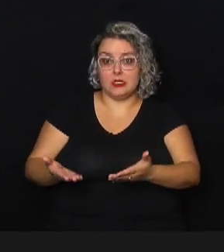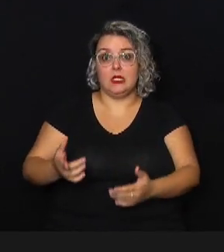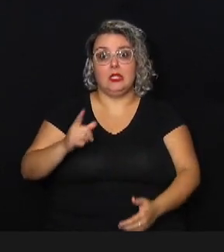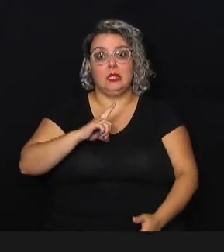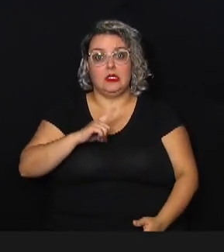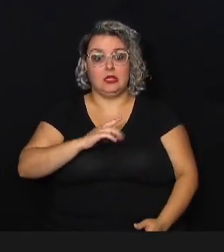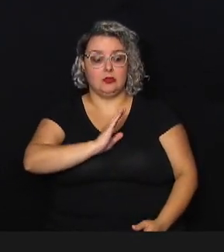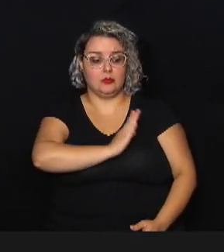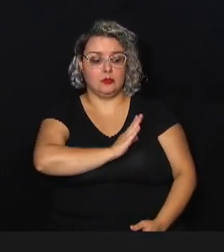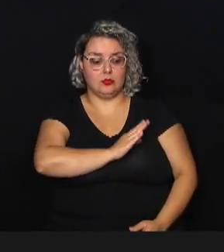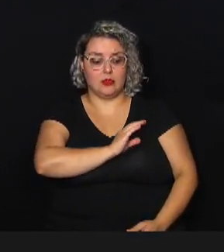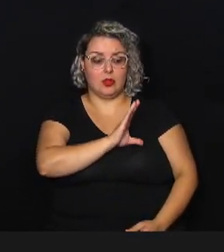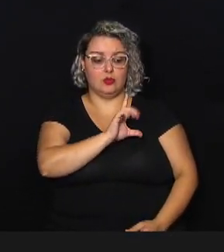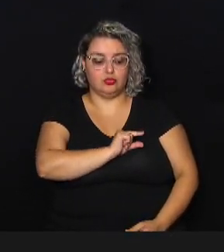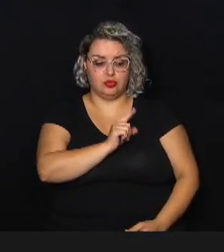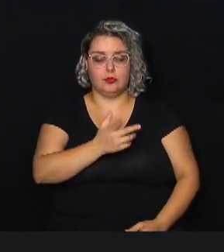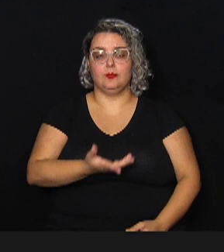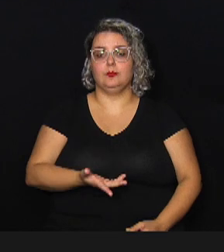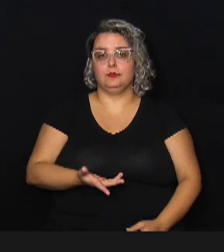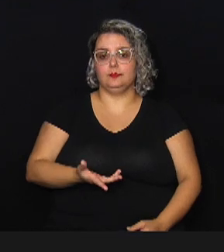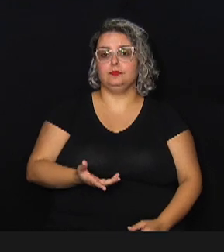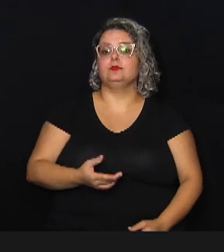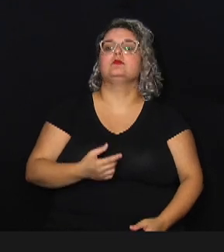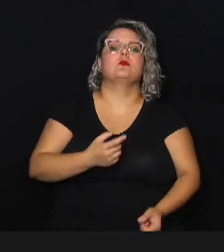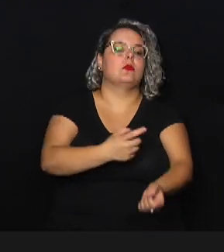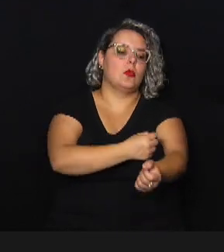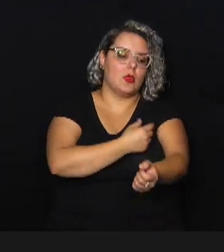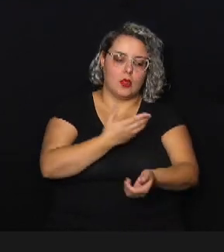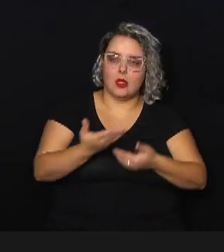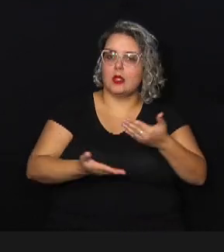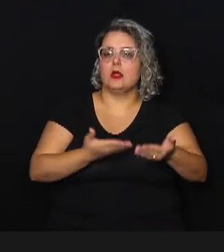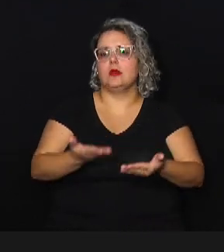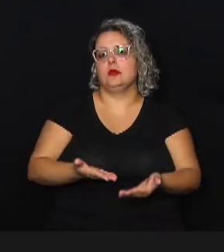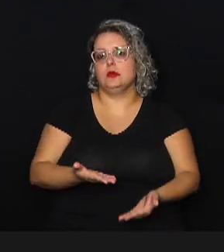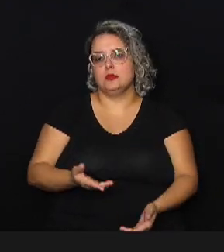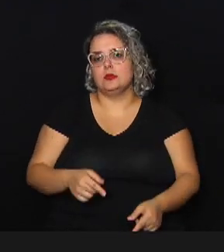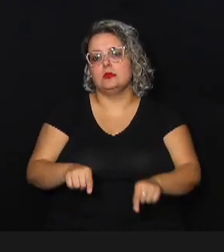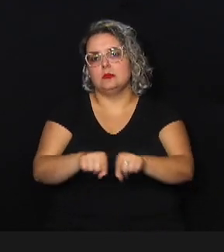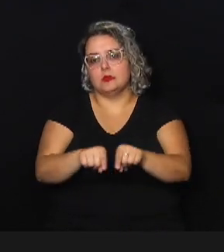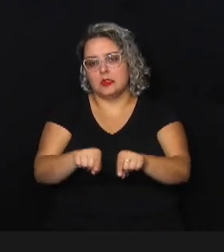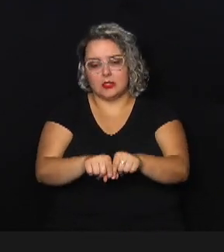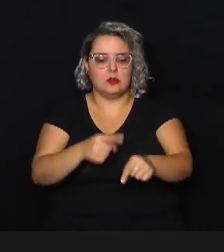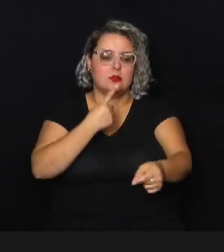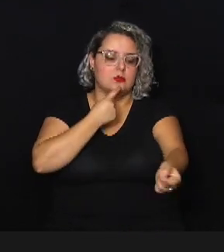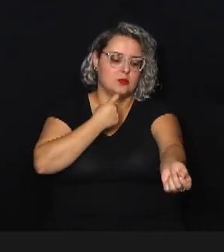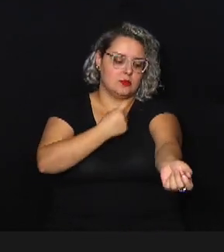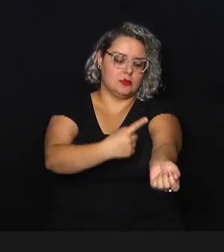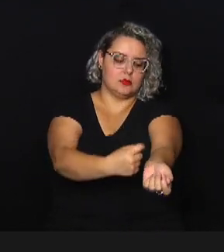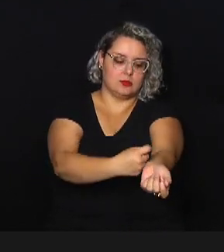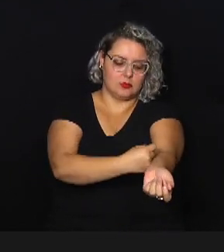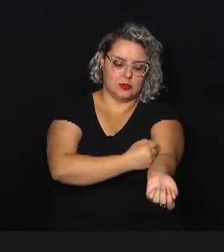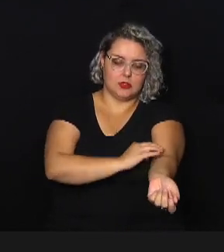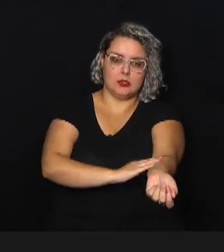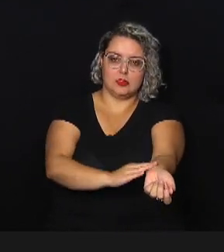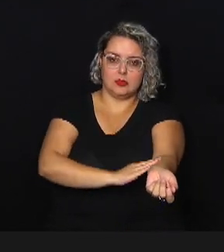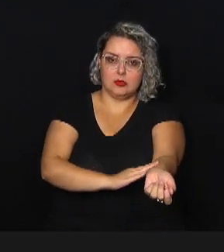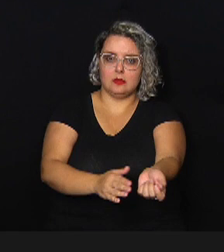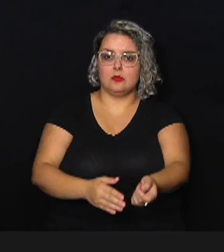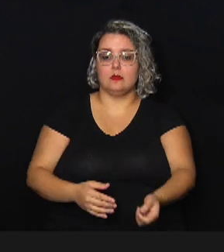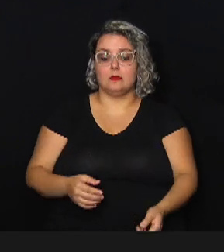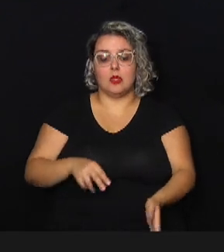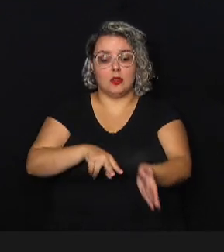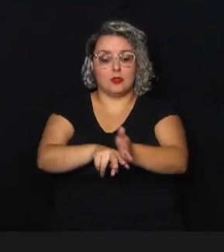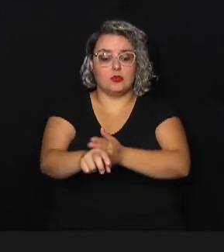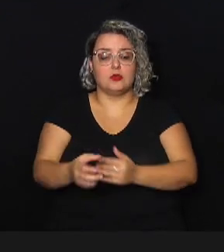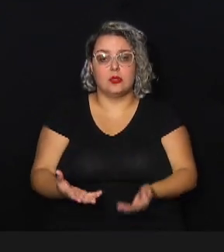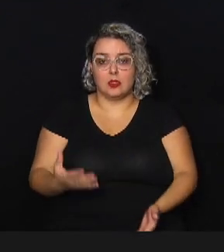leucemia também. Tá? O quanto mais cedo você conseguir fazer o diagnóstico, mais rápido você institui o